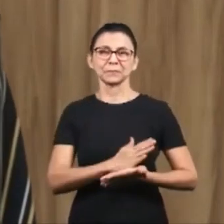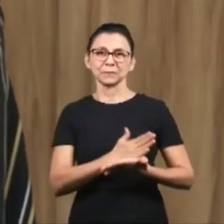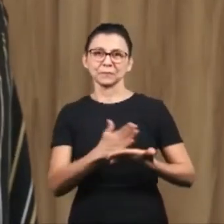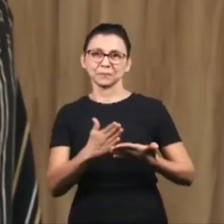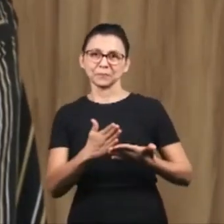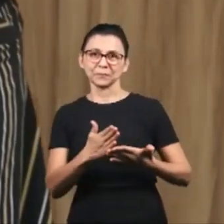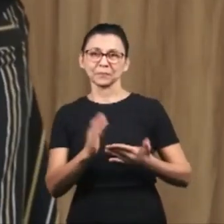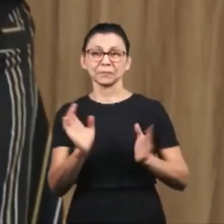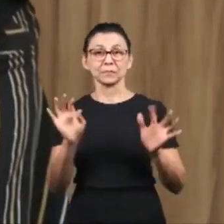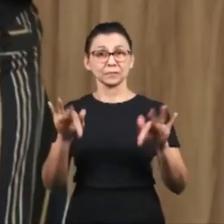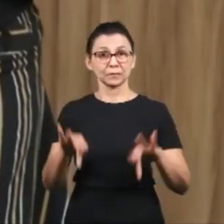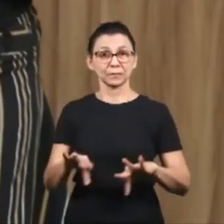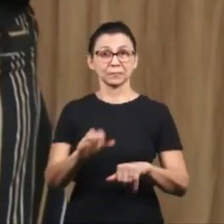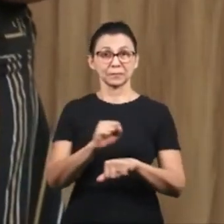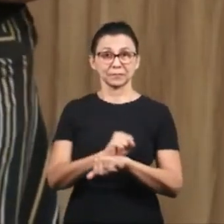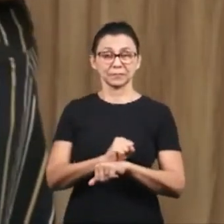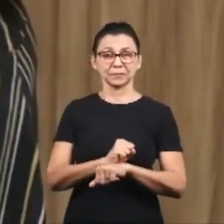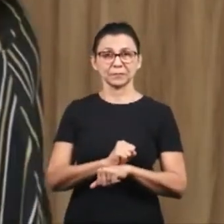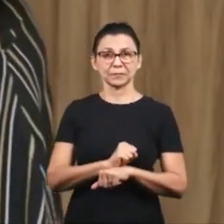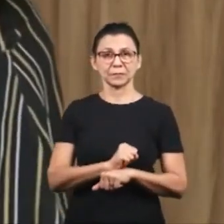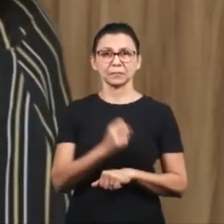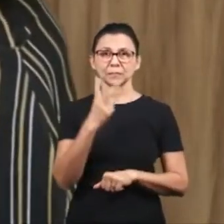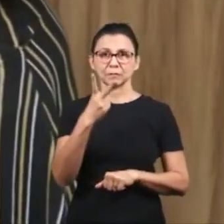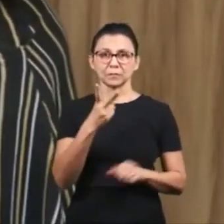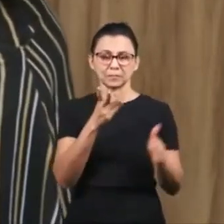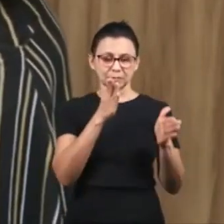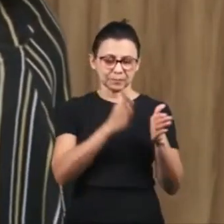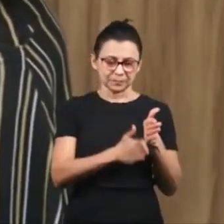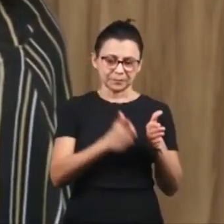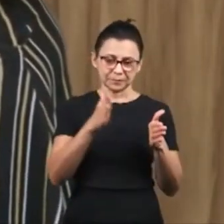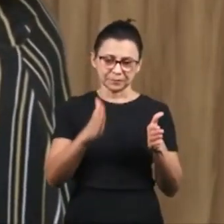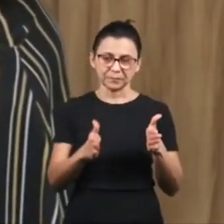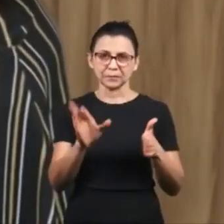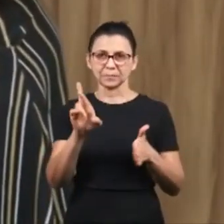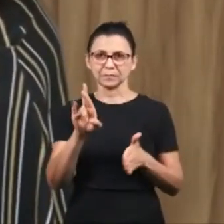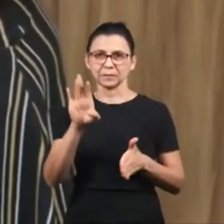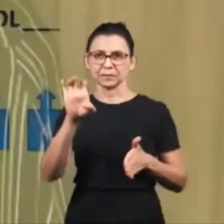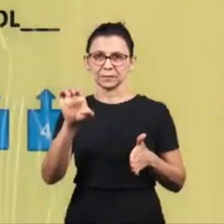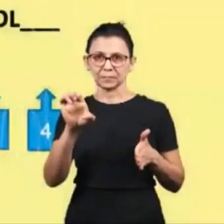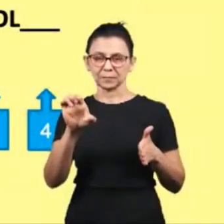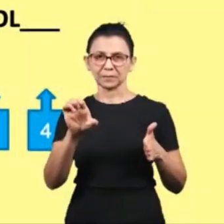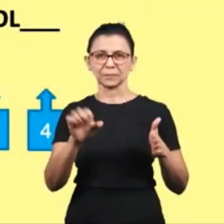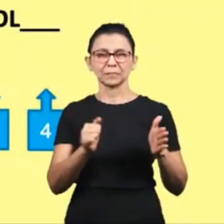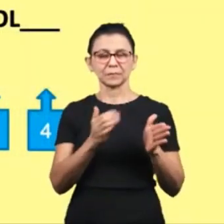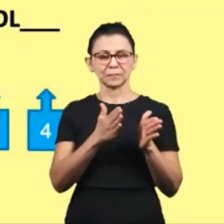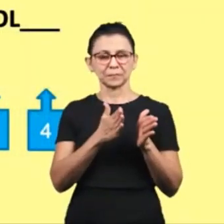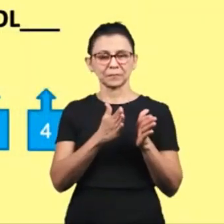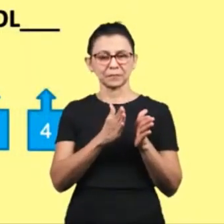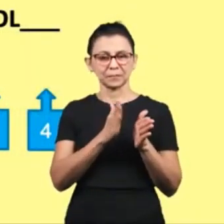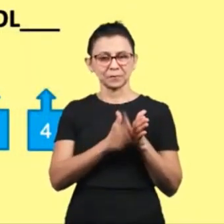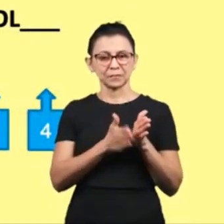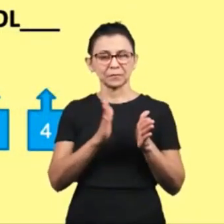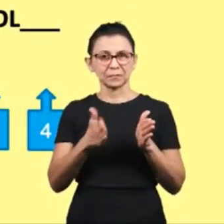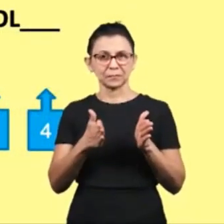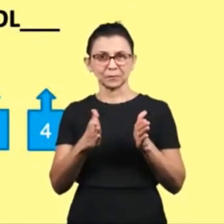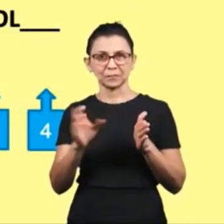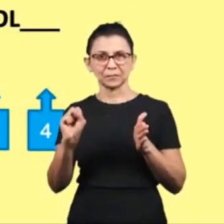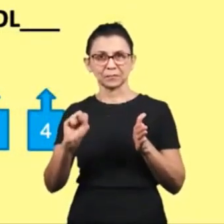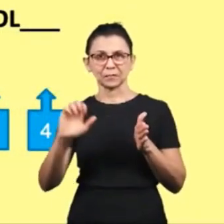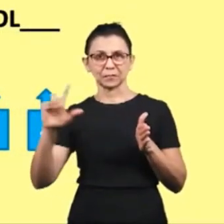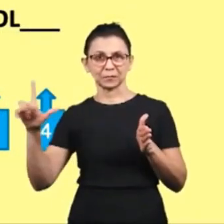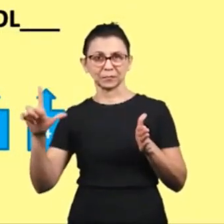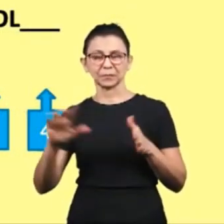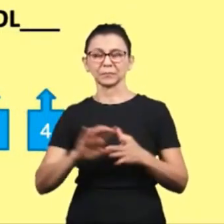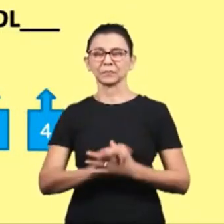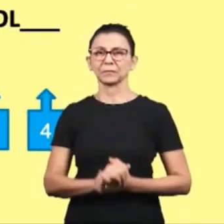E o final, nós vamos esperar dois tempos na nota Ré e dois tempos na nota Sol. Esta